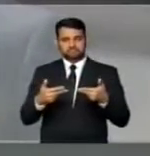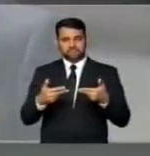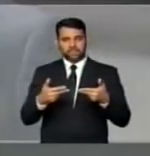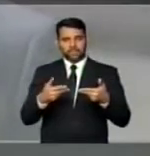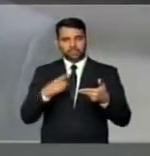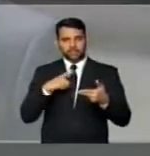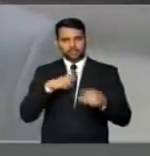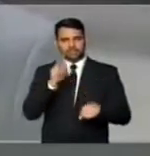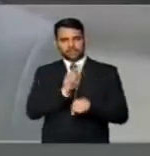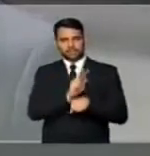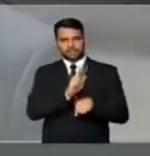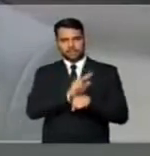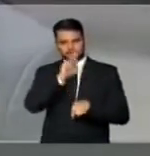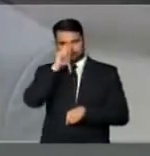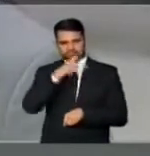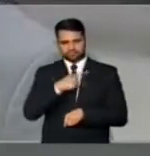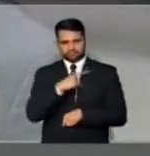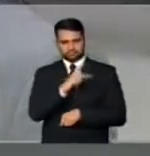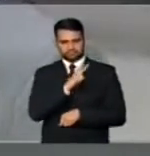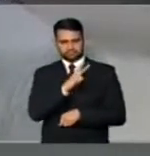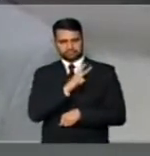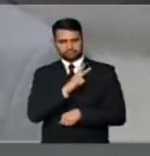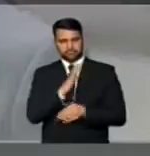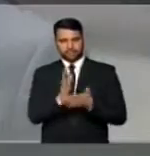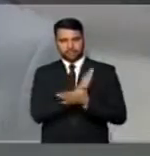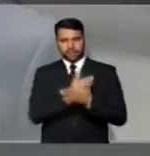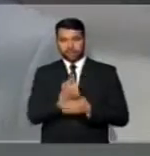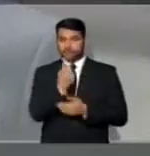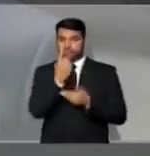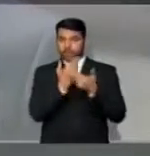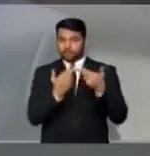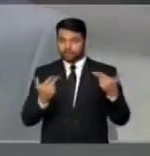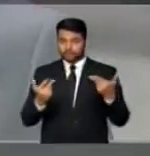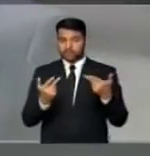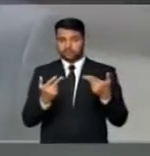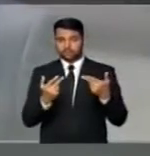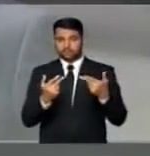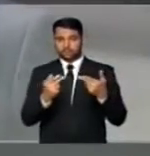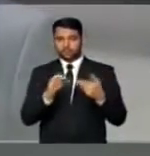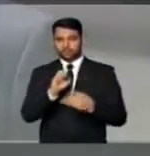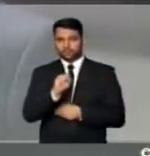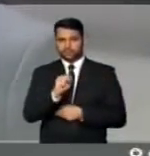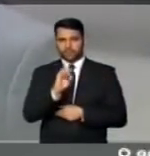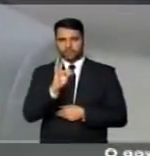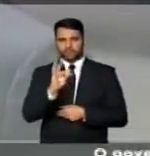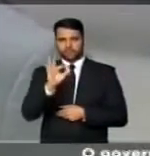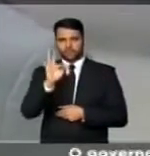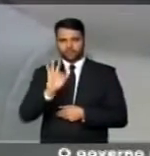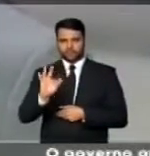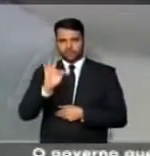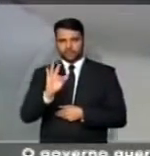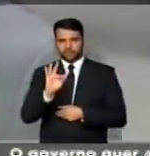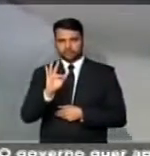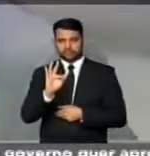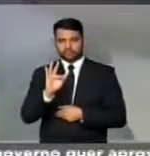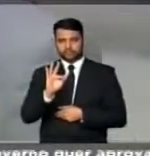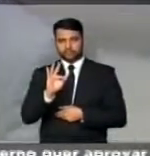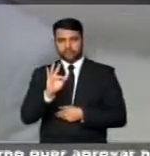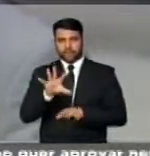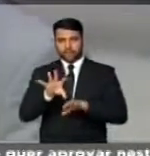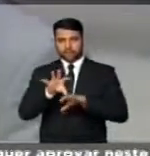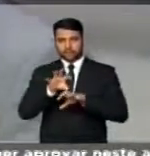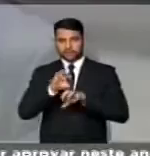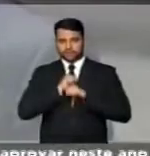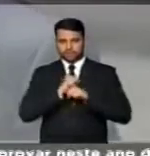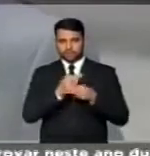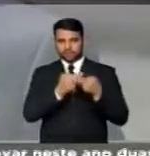para a sua defesa pessoal. Resta uma alternativa: que o Supremo Tribunal Federal assuma